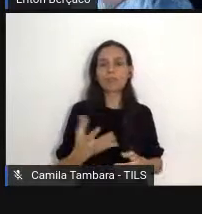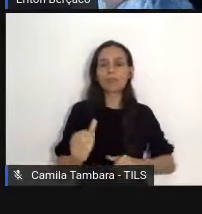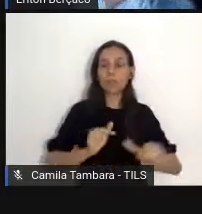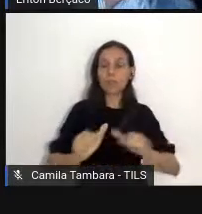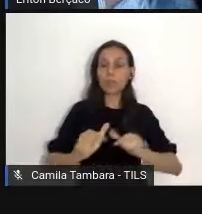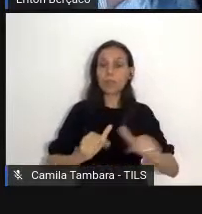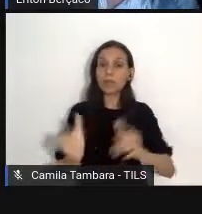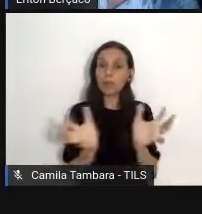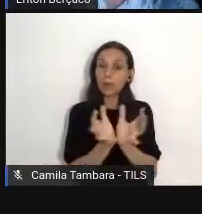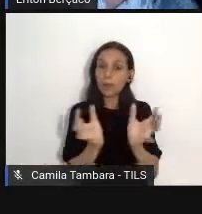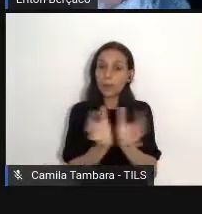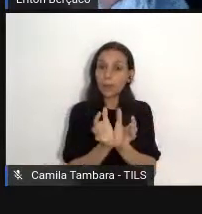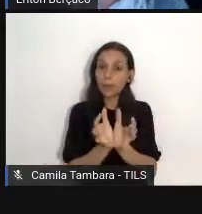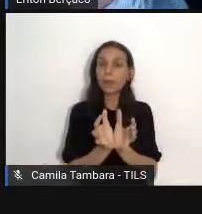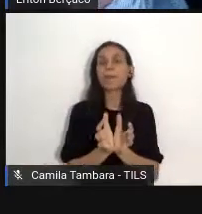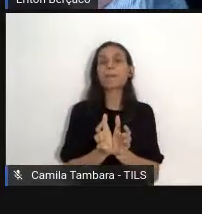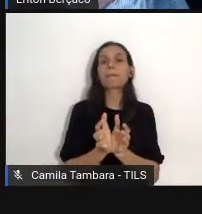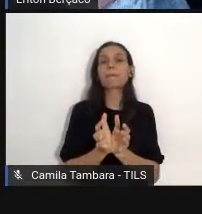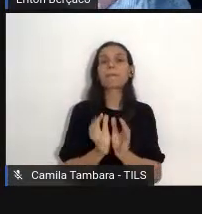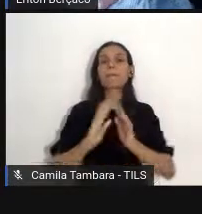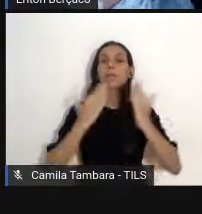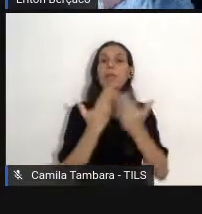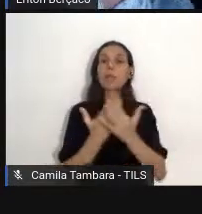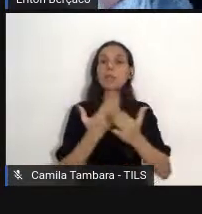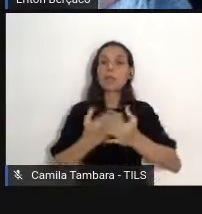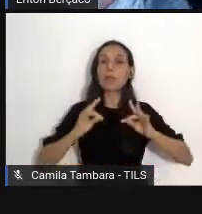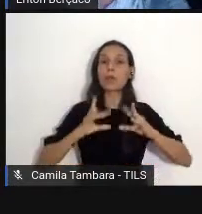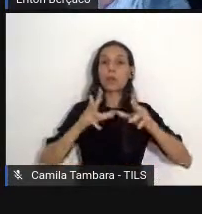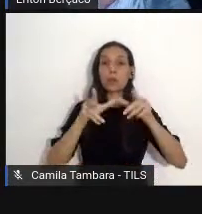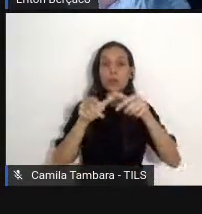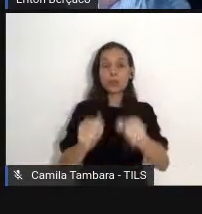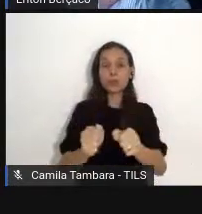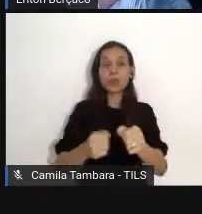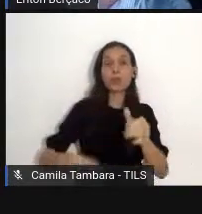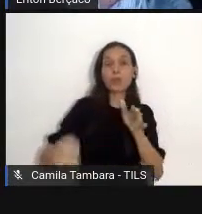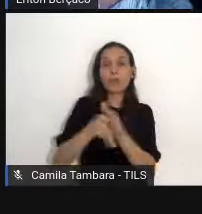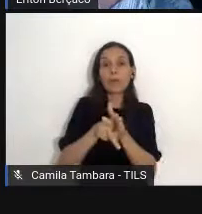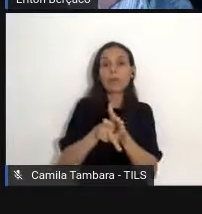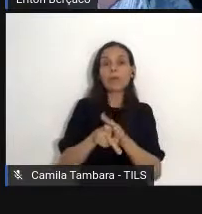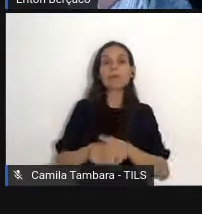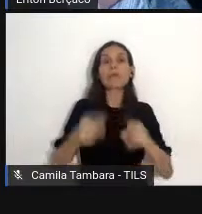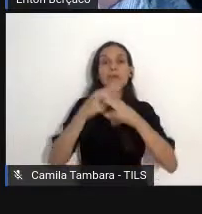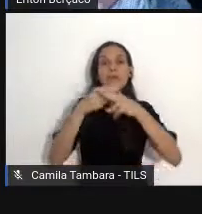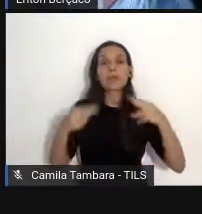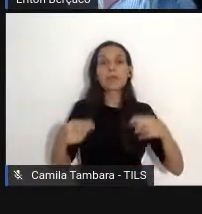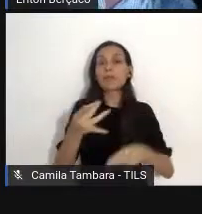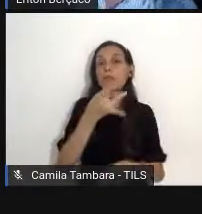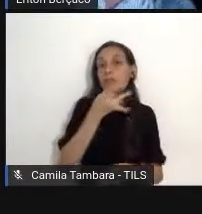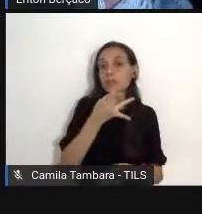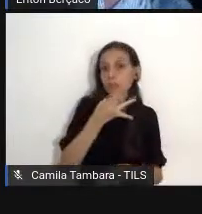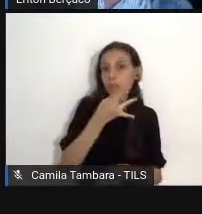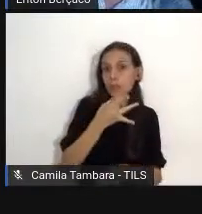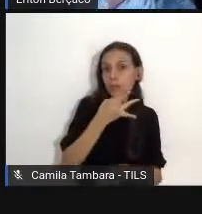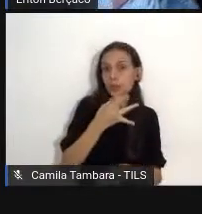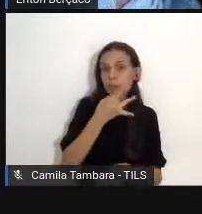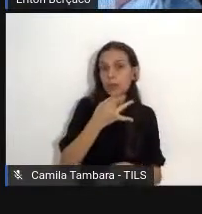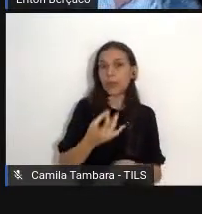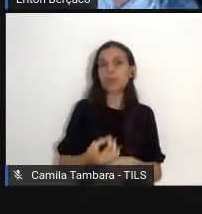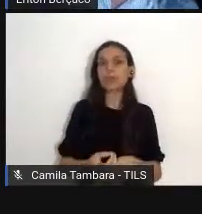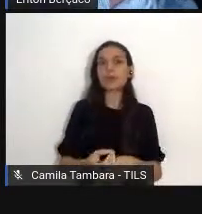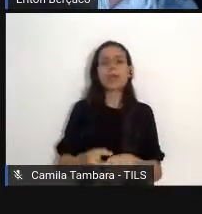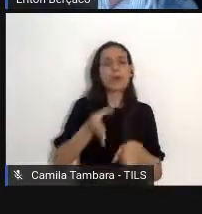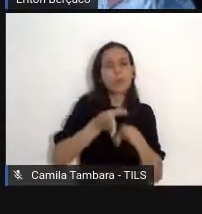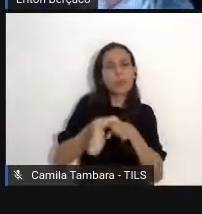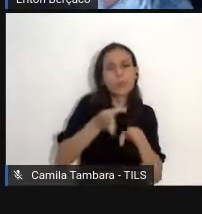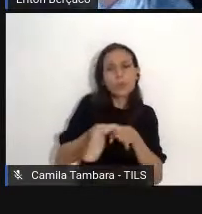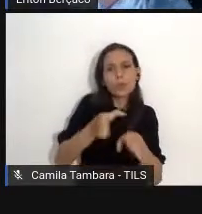da equipe gestora, é da escola como um todo, é da Superintendência Regional de Educação de Cachoeiro de Itapemirim, com os supervisores, e